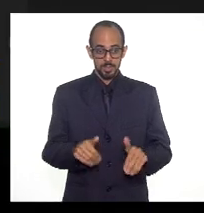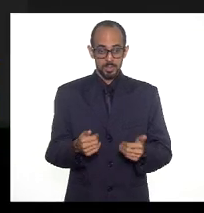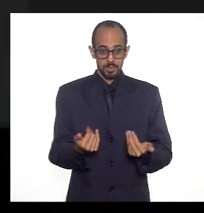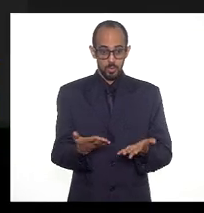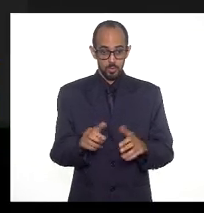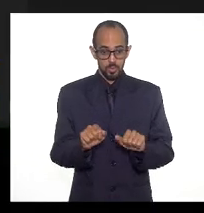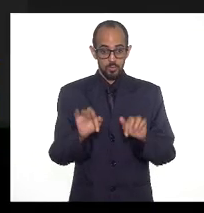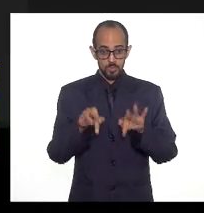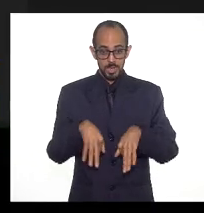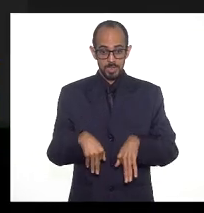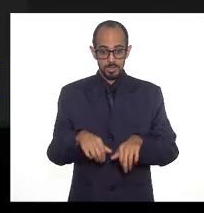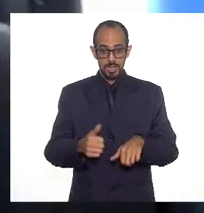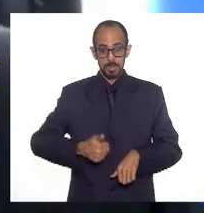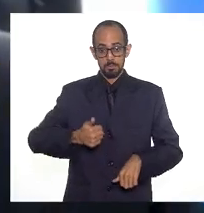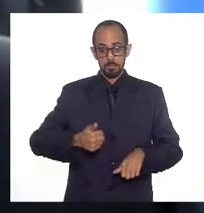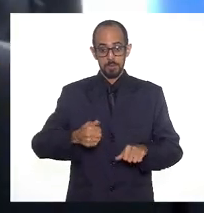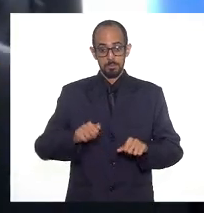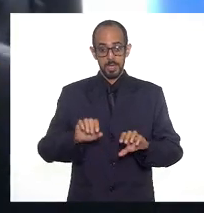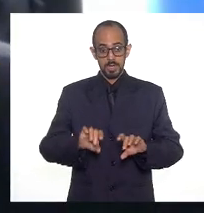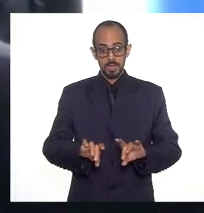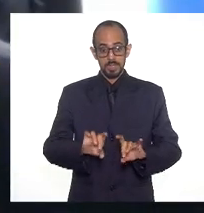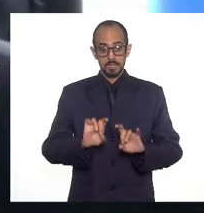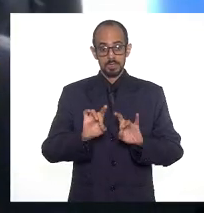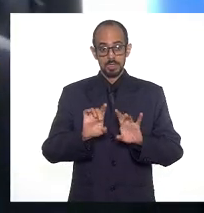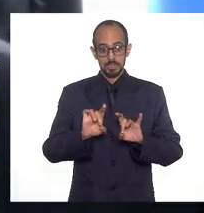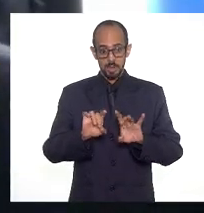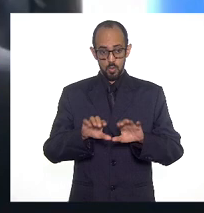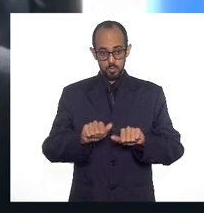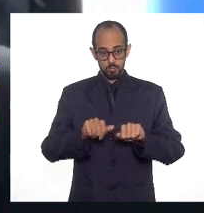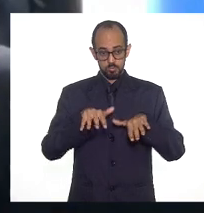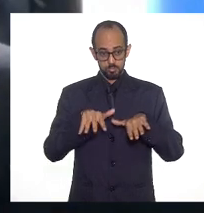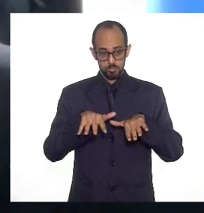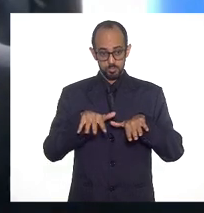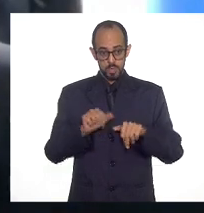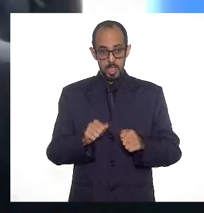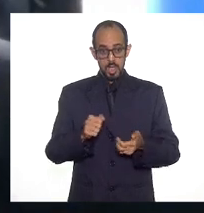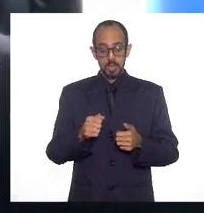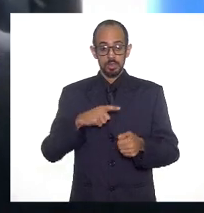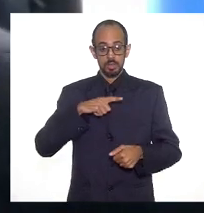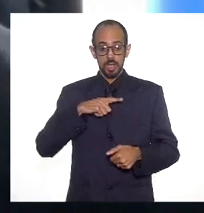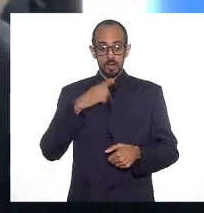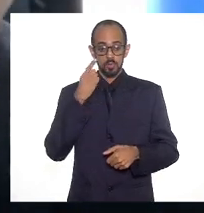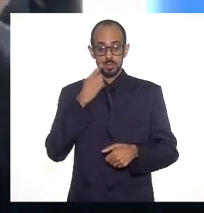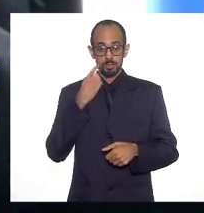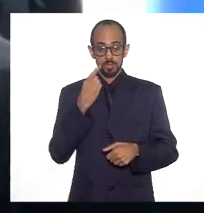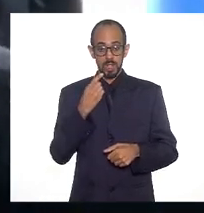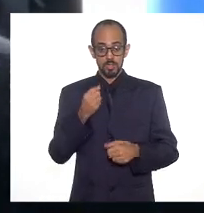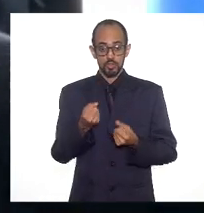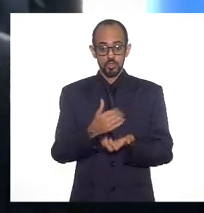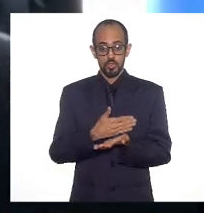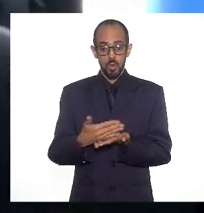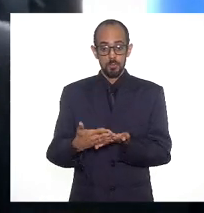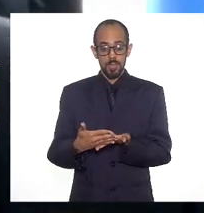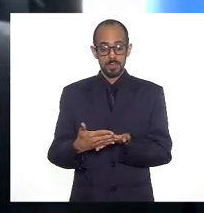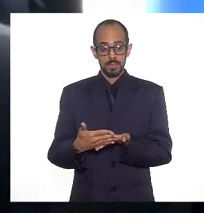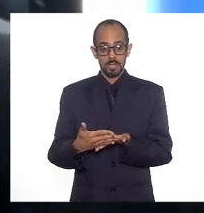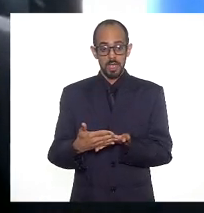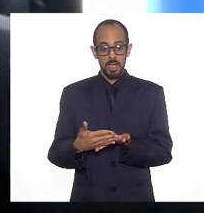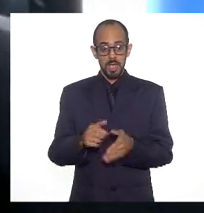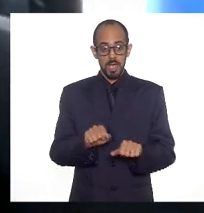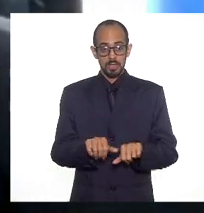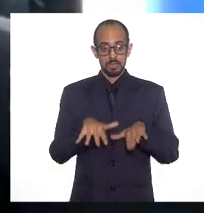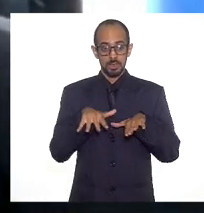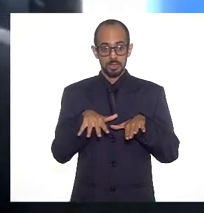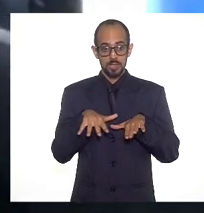Encerrada a primeira sessão extraordinária, havendo número legal e sob a proteção de Deus, iniciamos o nosso trabalho. Está aberta a